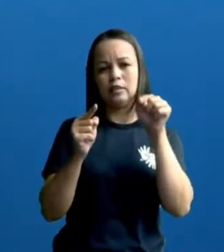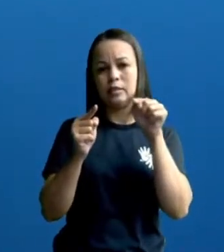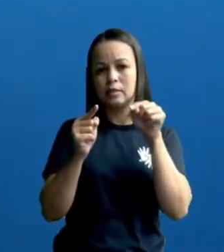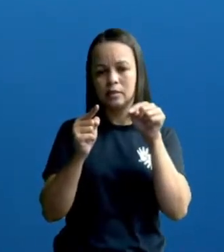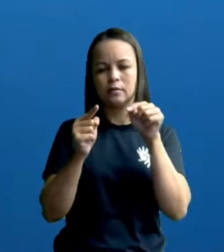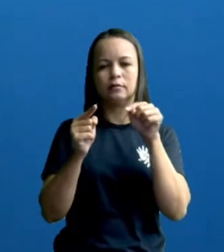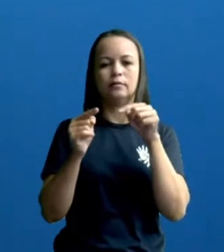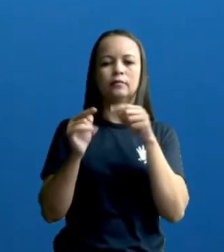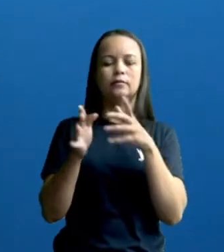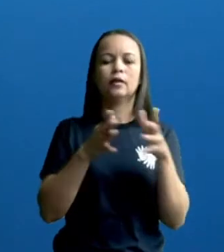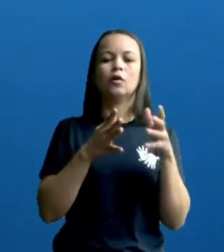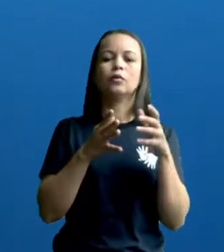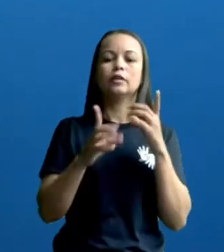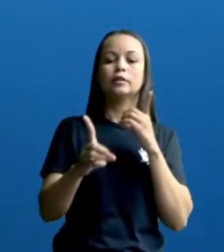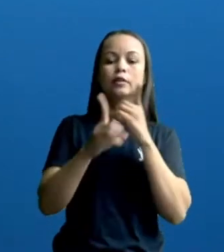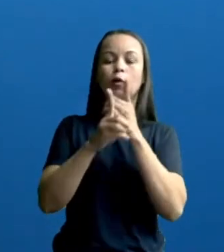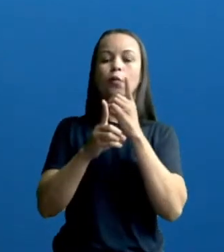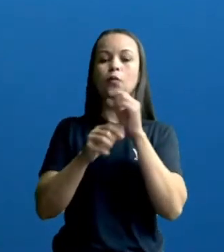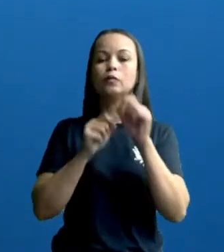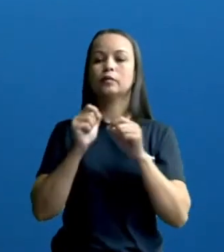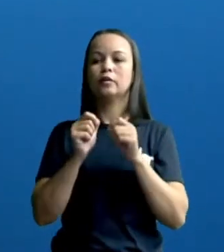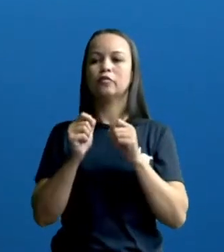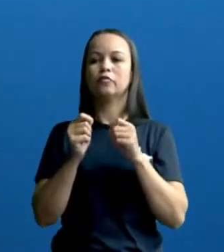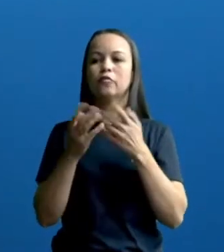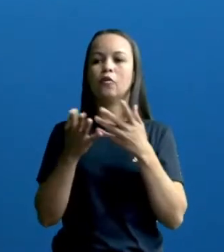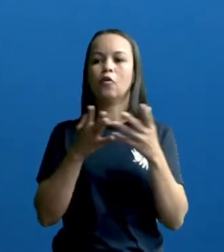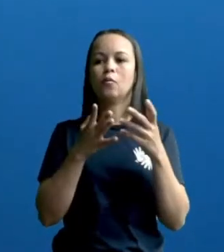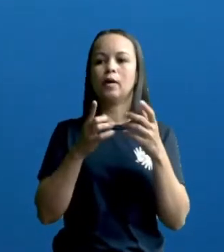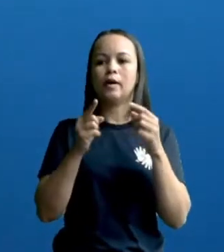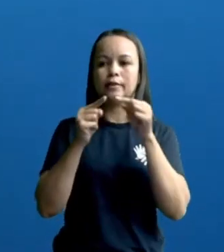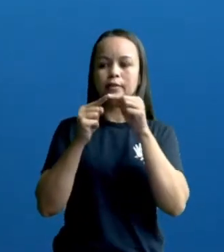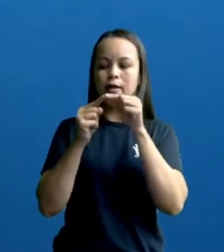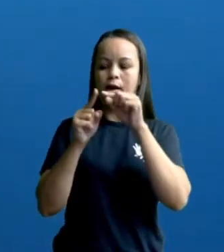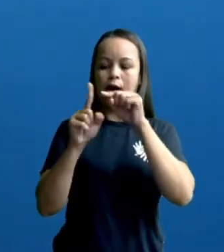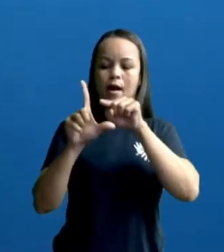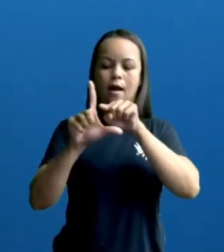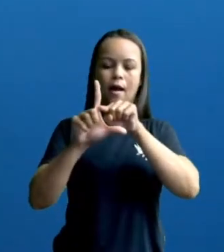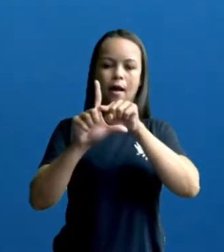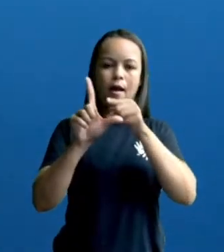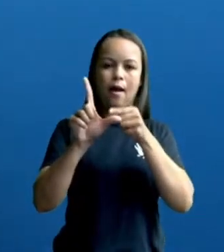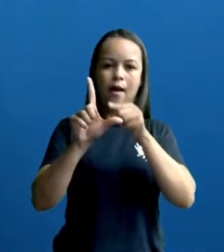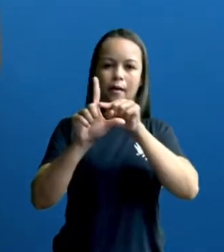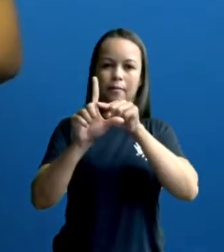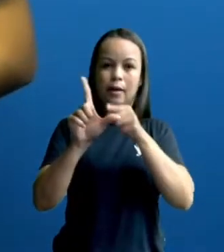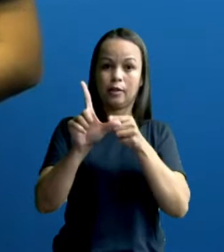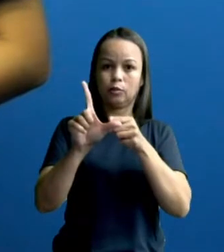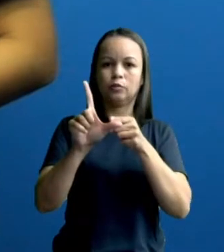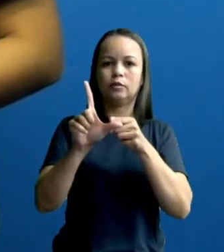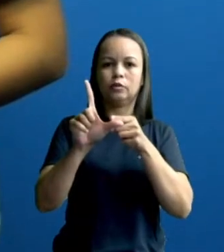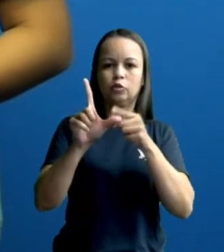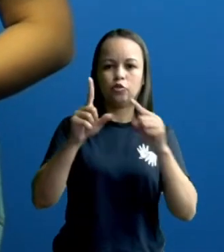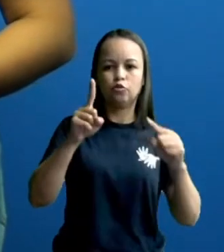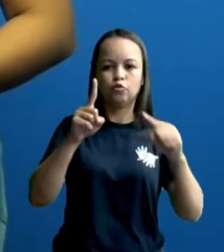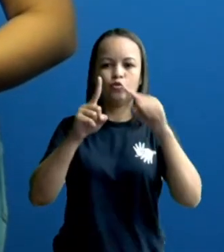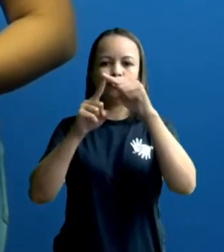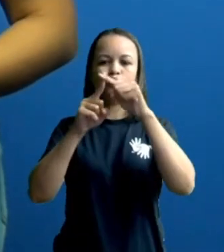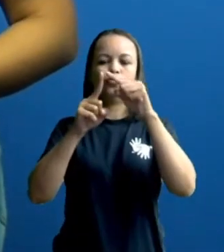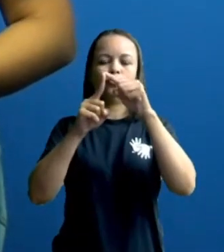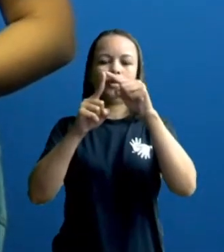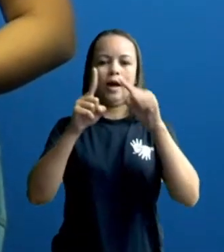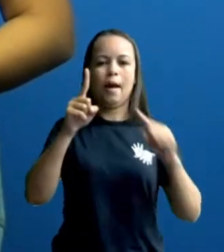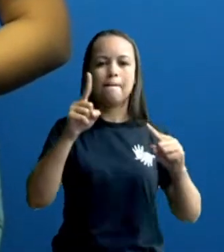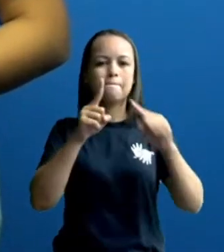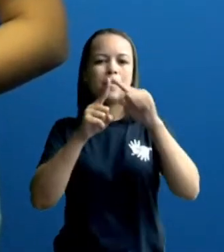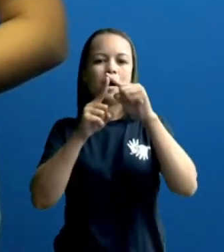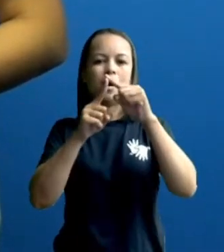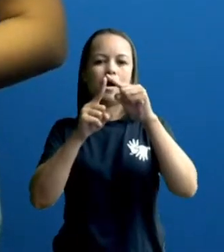segmentos de reta, quando eles se encontram, eles formam essa abertura aqui. E essa abertura é o